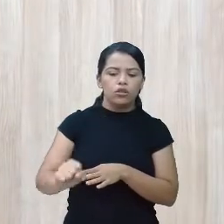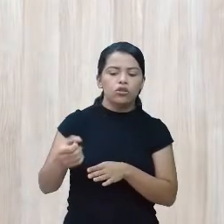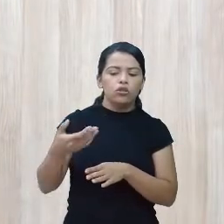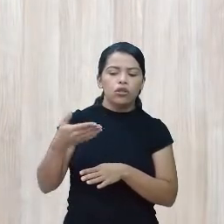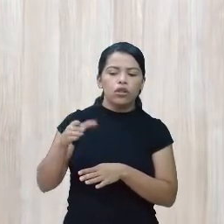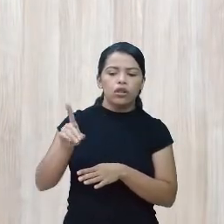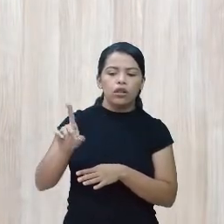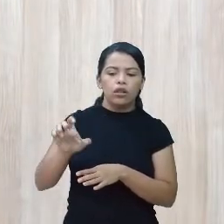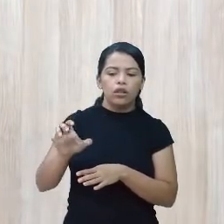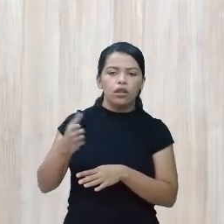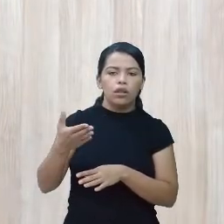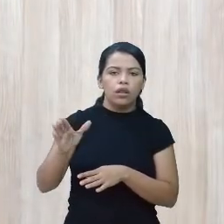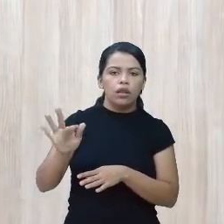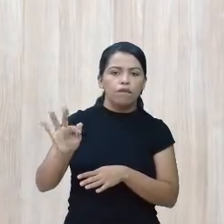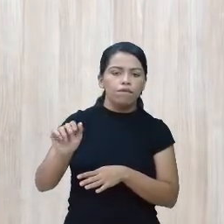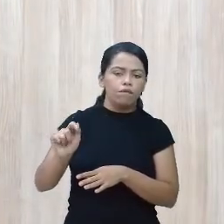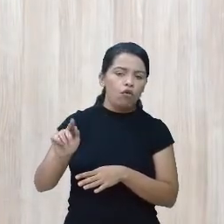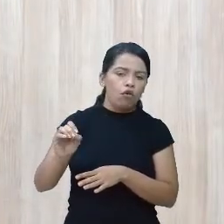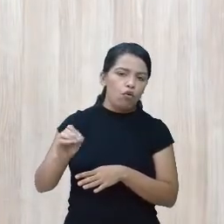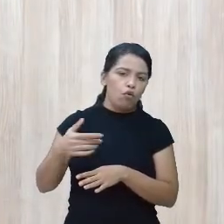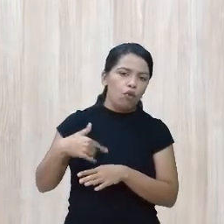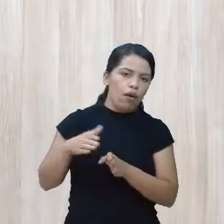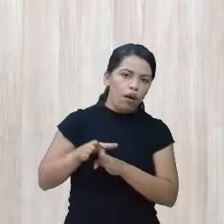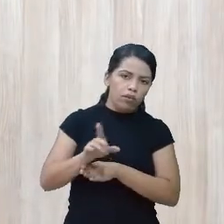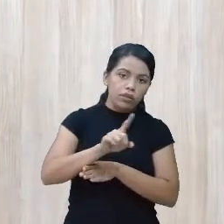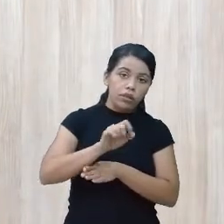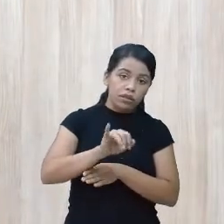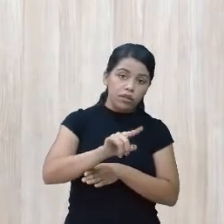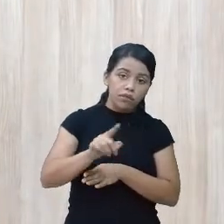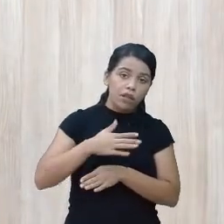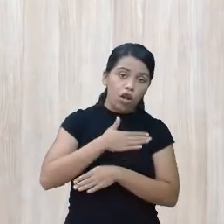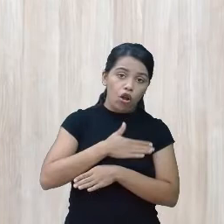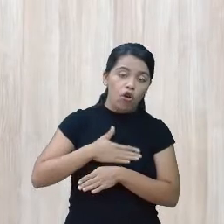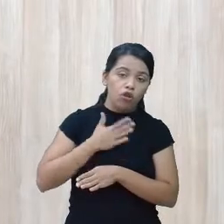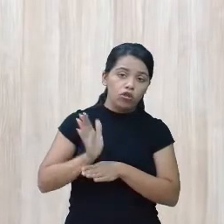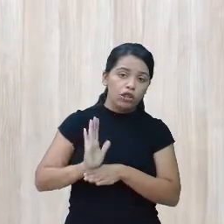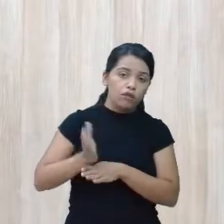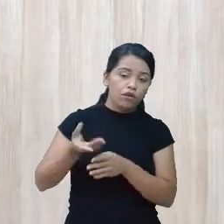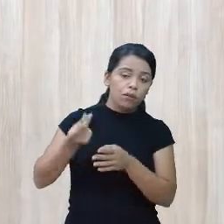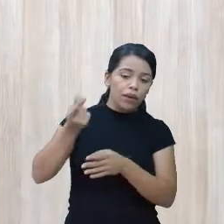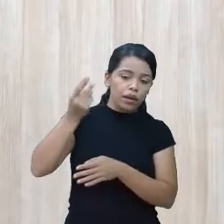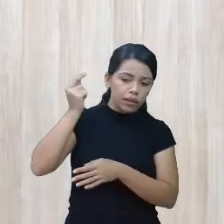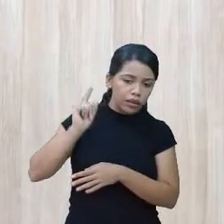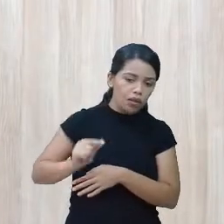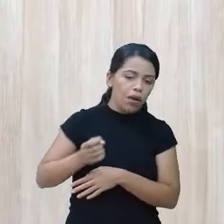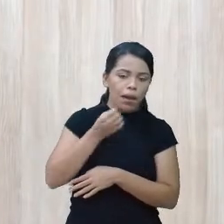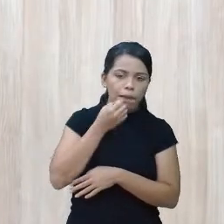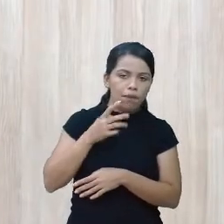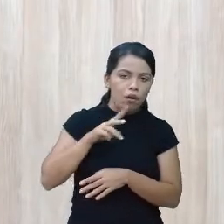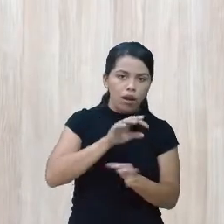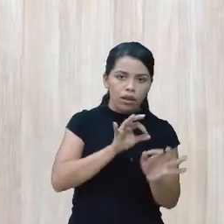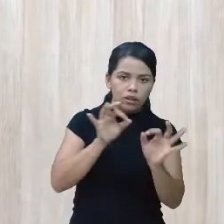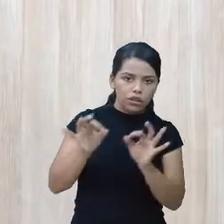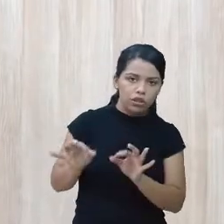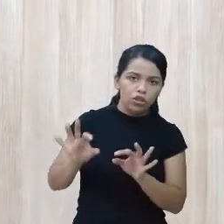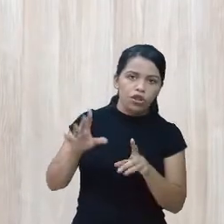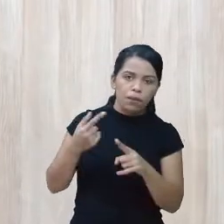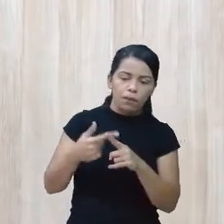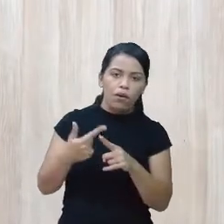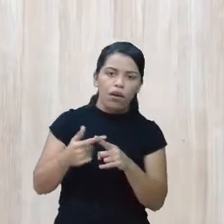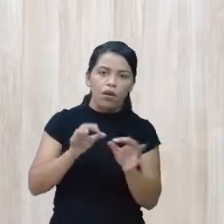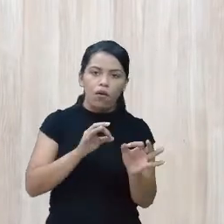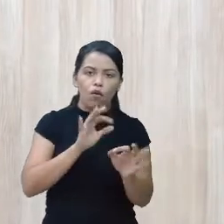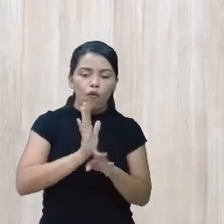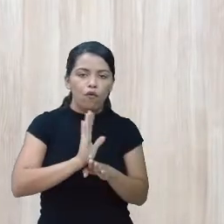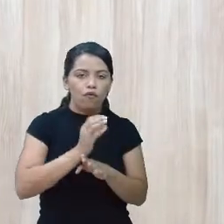sugiro que quem gosta de ver filme antigo, é um filme que vale a pena ver, belíssimo. E a trilha sonora é belíssima. Tá bom?